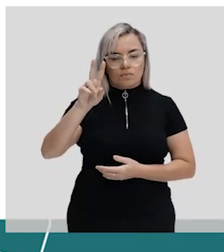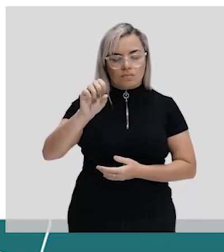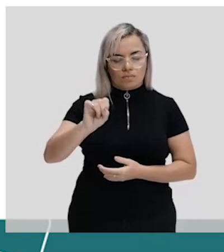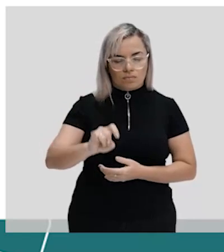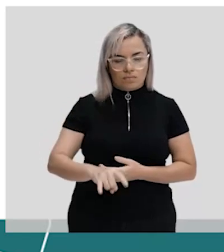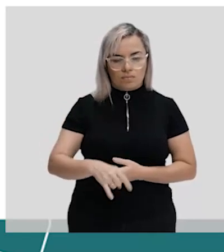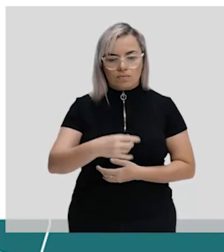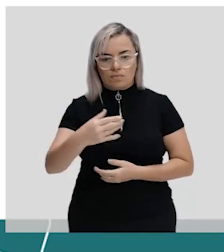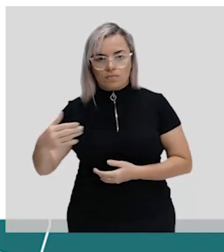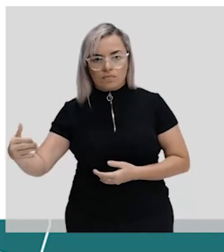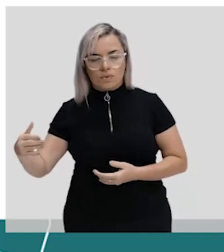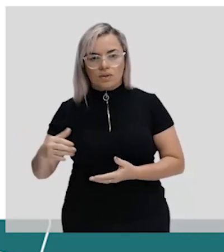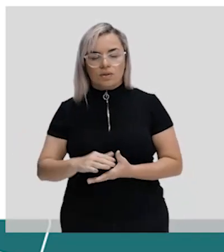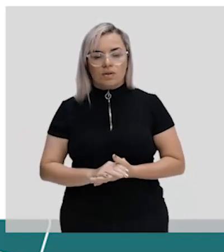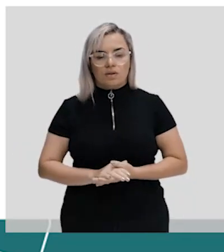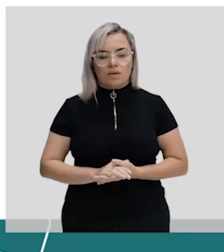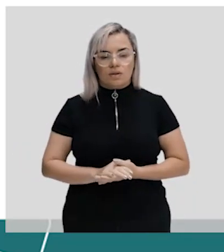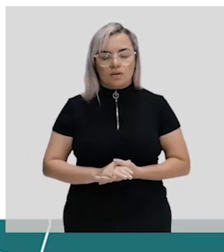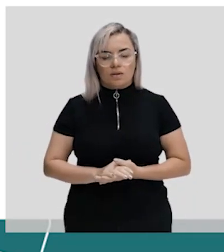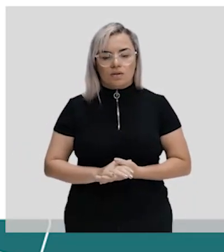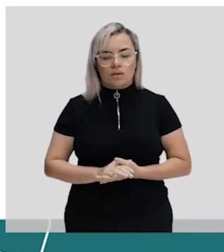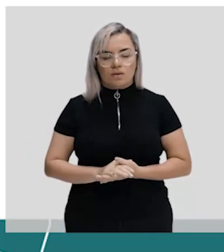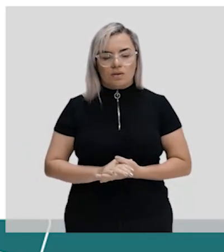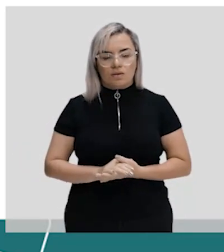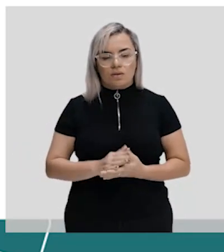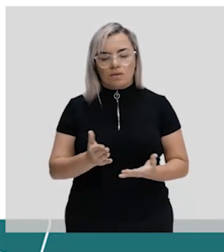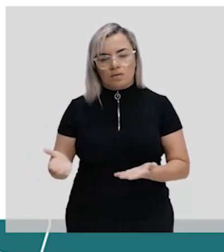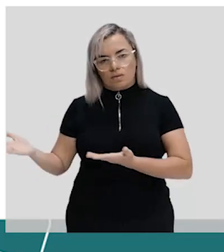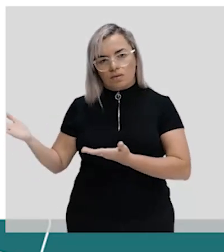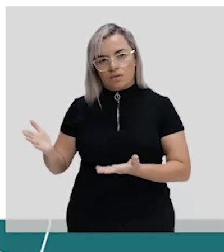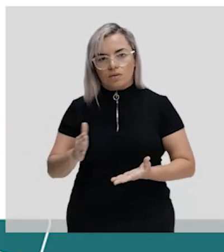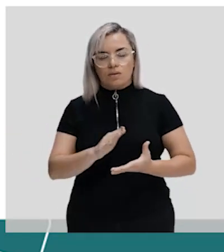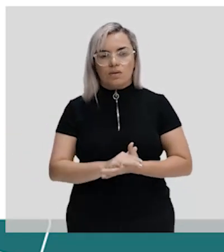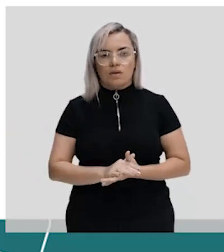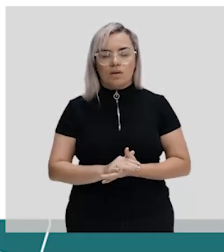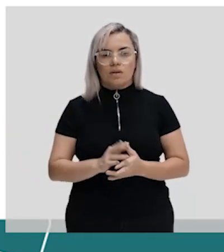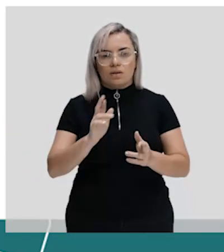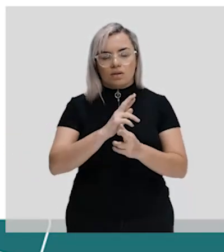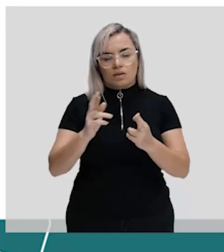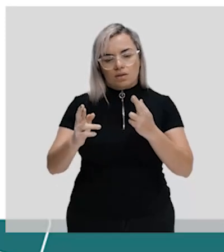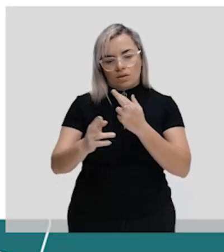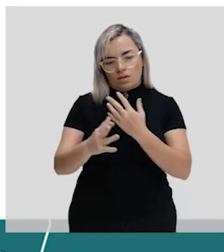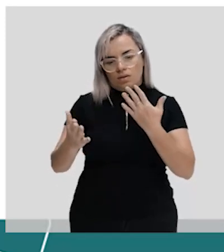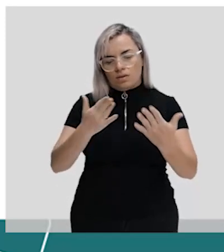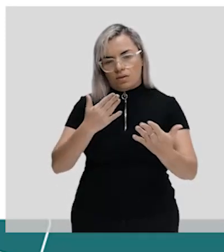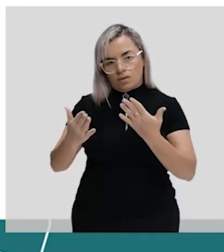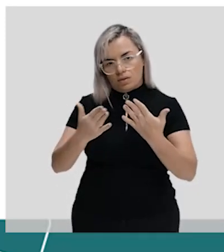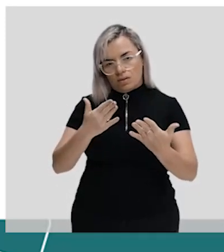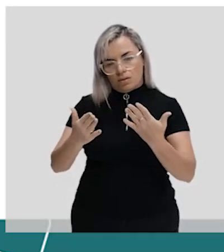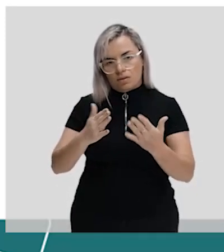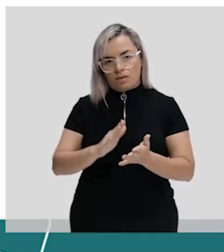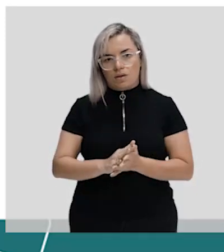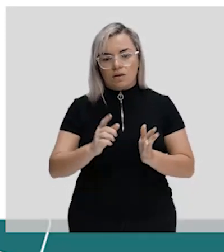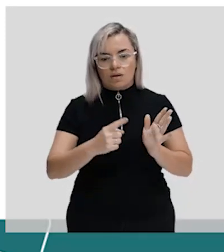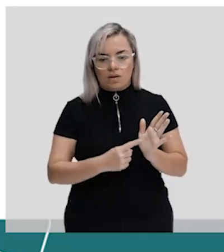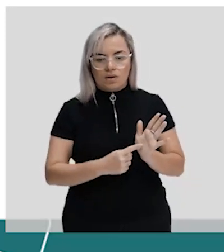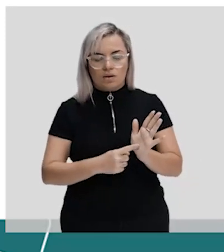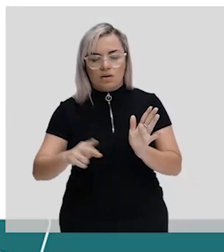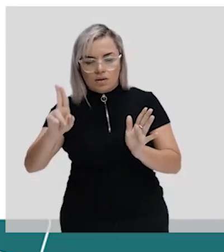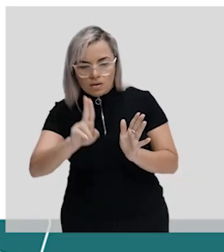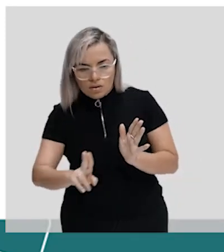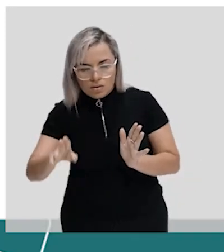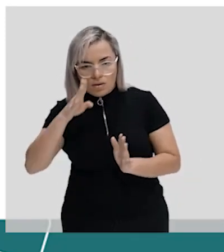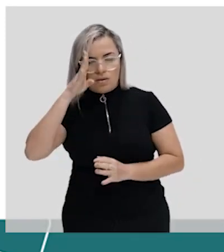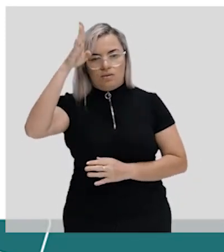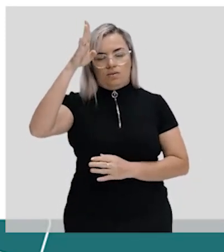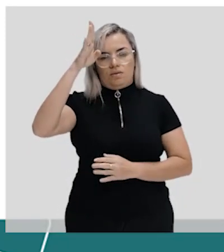subordinadas comparativas. Entre parênteses, relação de comparação. Destaca quais são as principais, as mais utilizadas. Mas